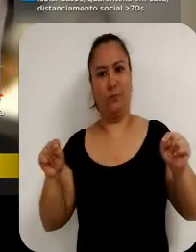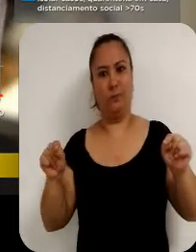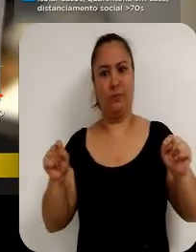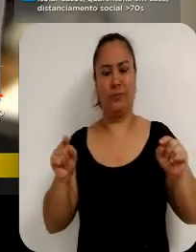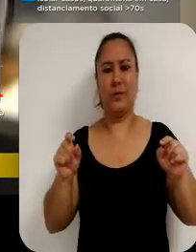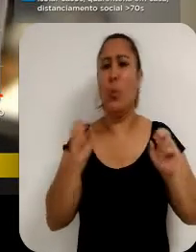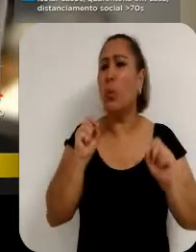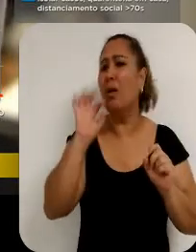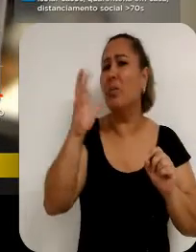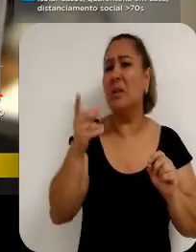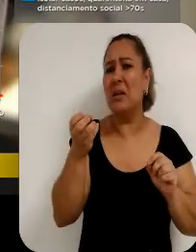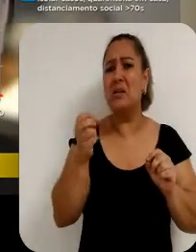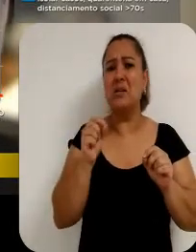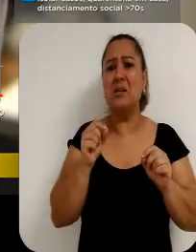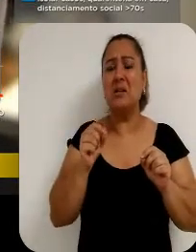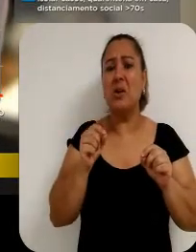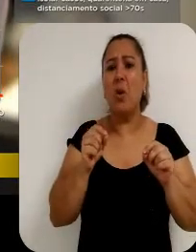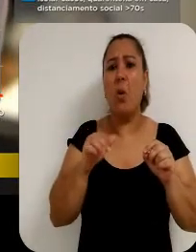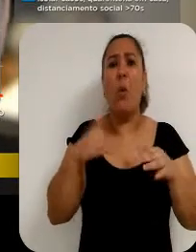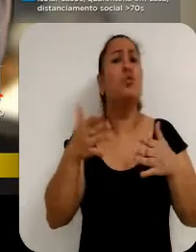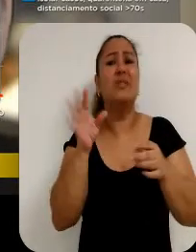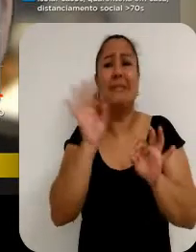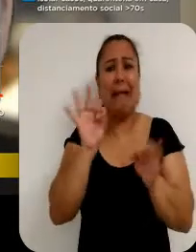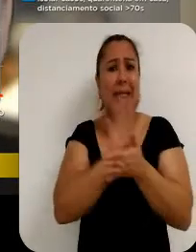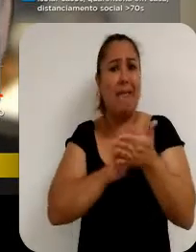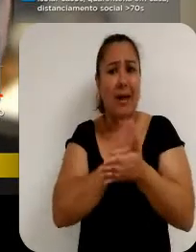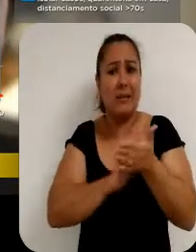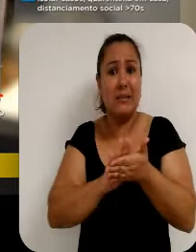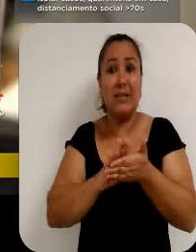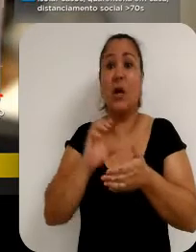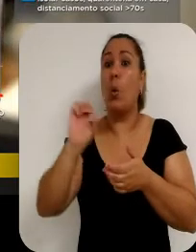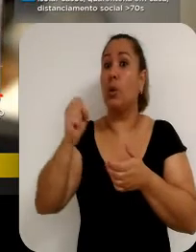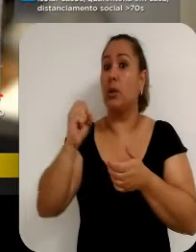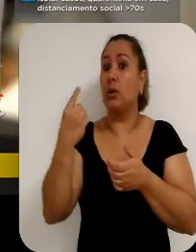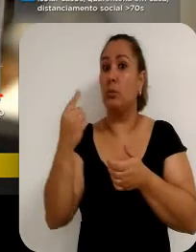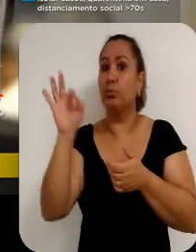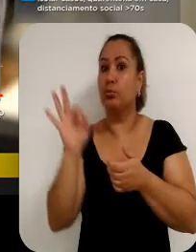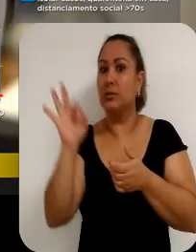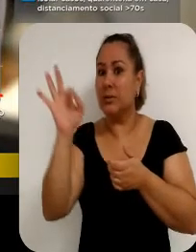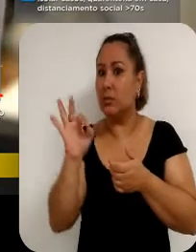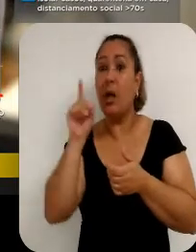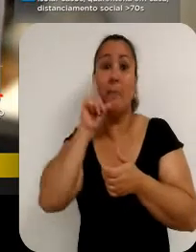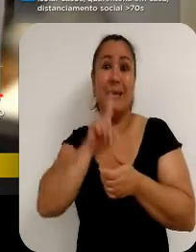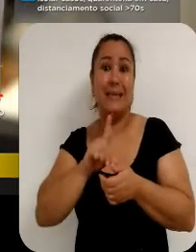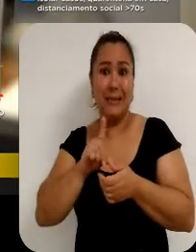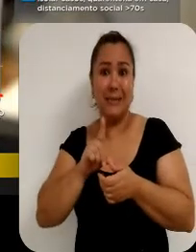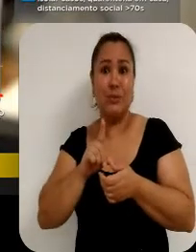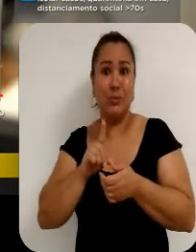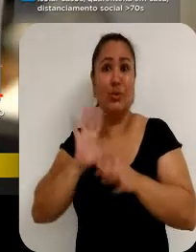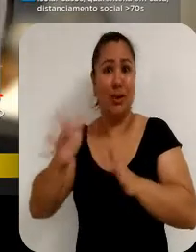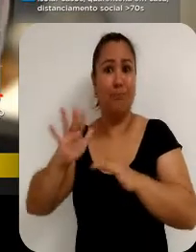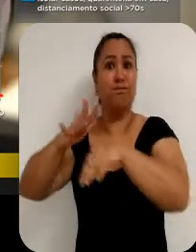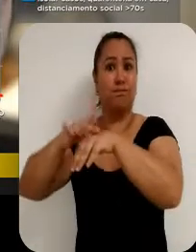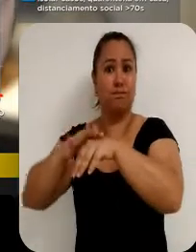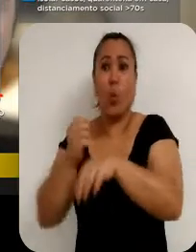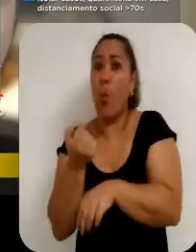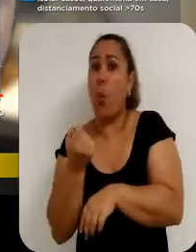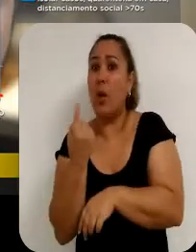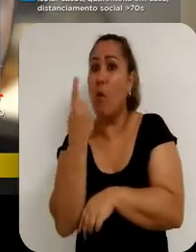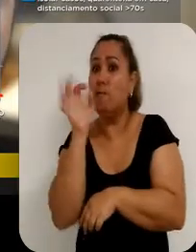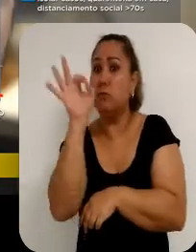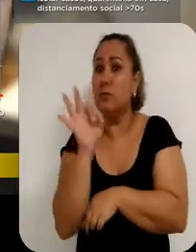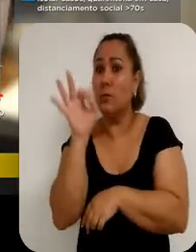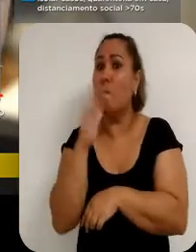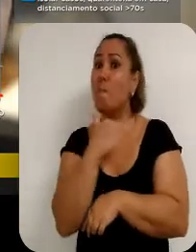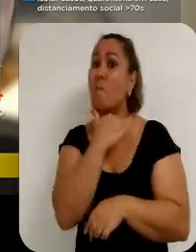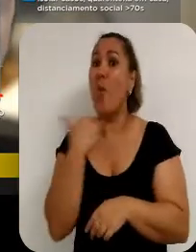São 81% dos americanos contaminados, quase 1% deles morrem em 5 meses, o